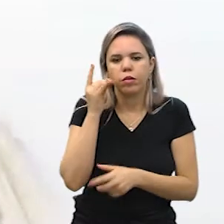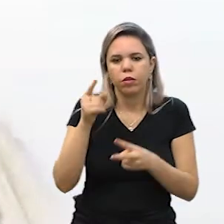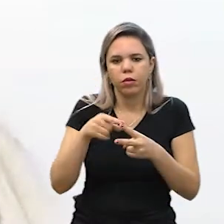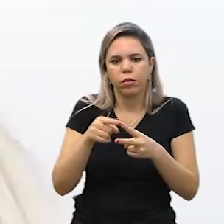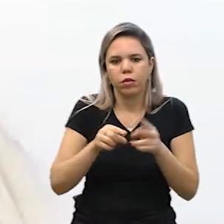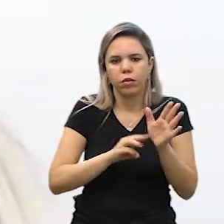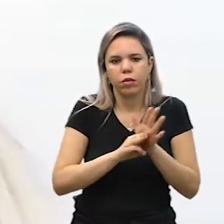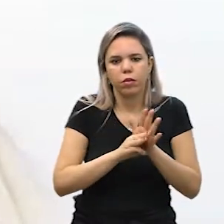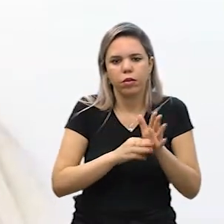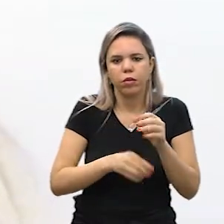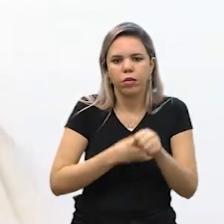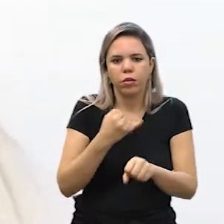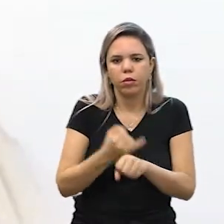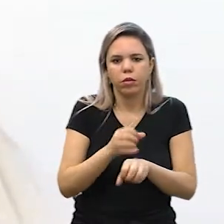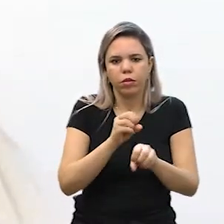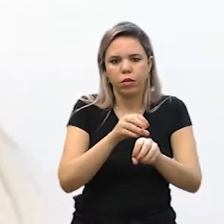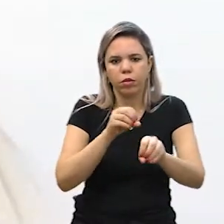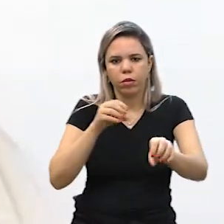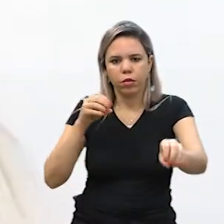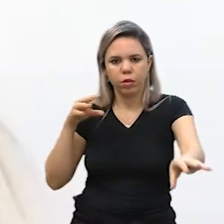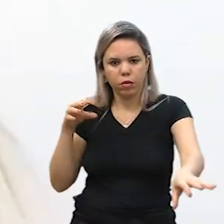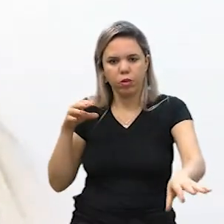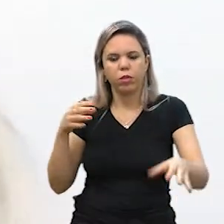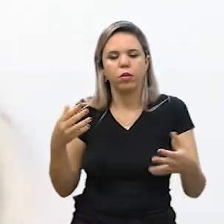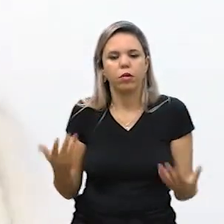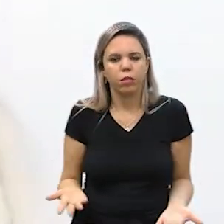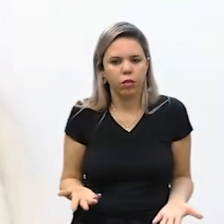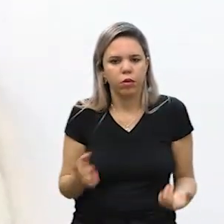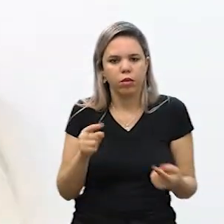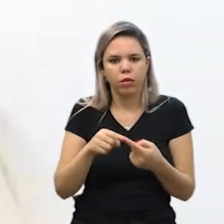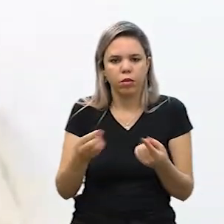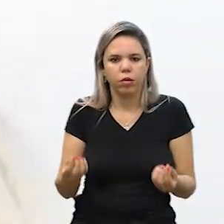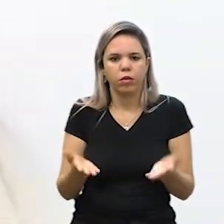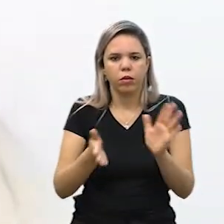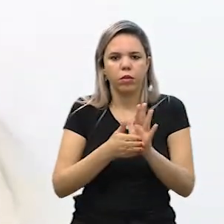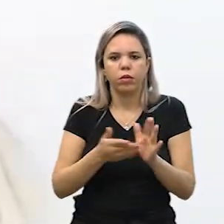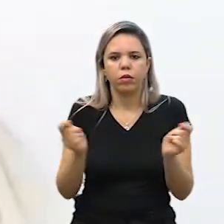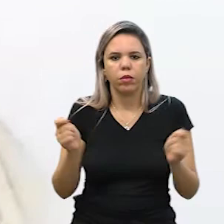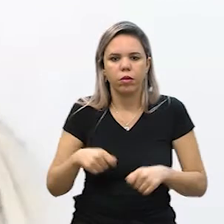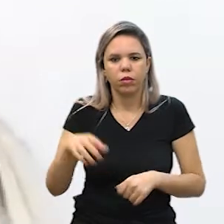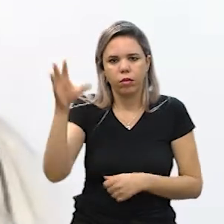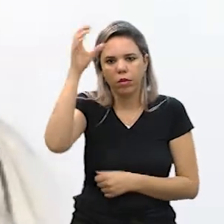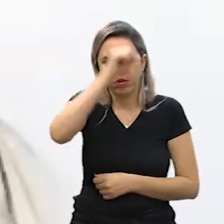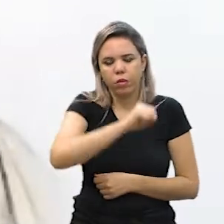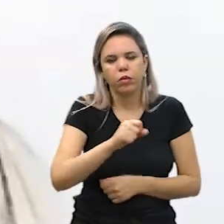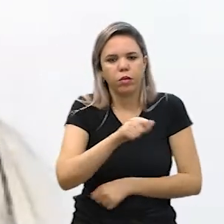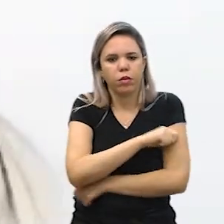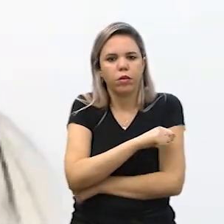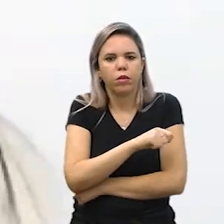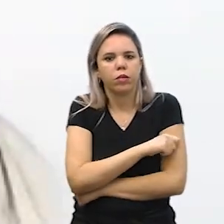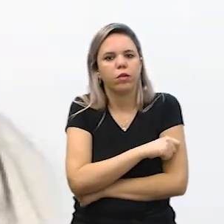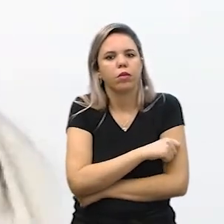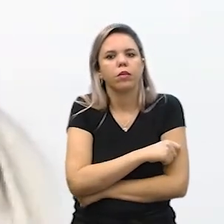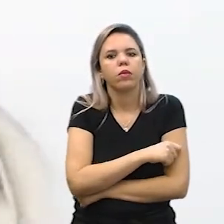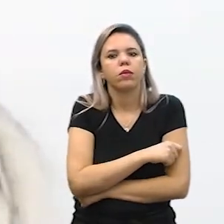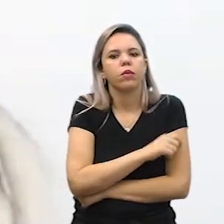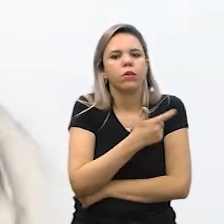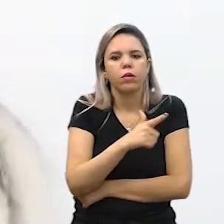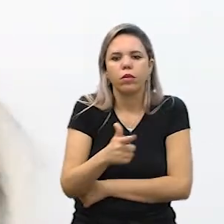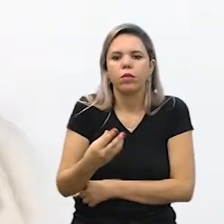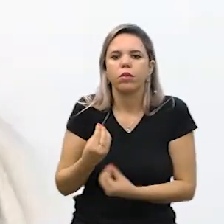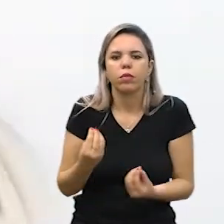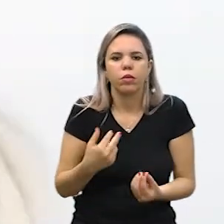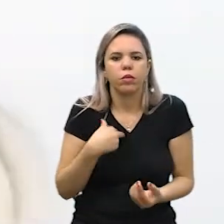as metodologias EADs, que são à distância, a fim de oferecer melhores condições de aprendizagem para os alunos. E não tem